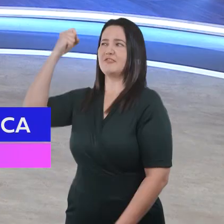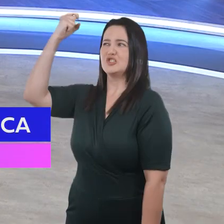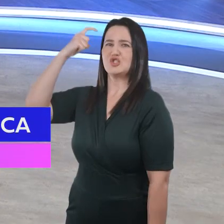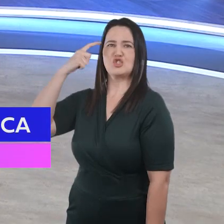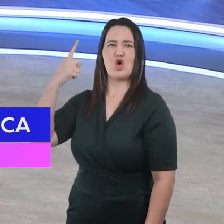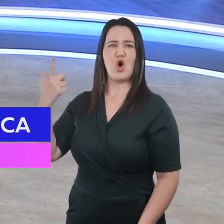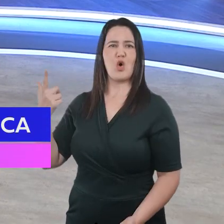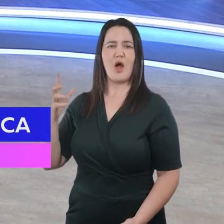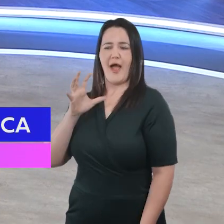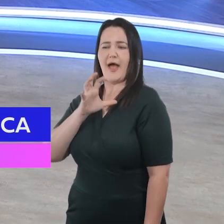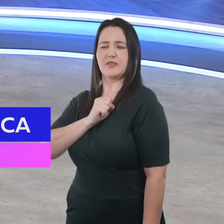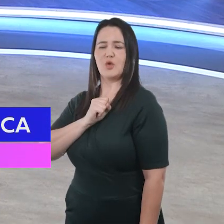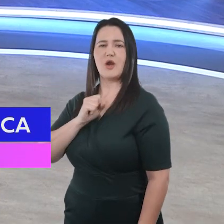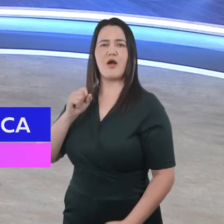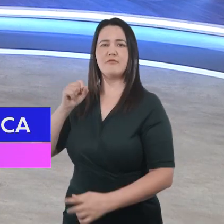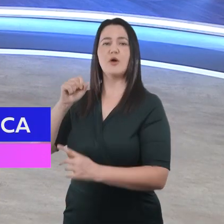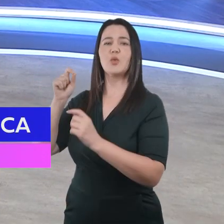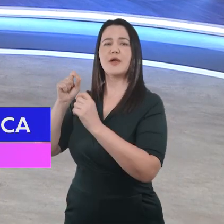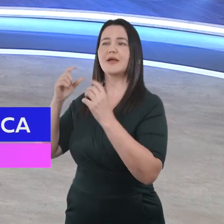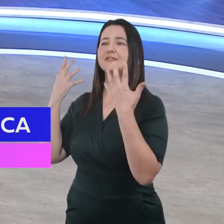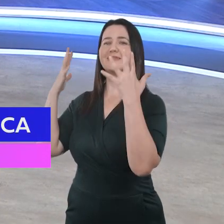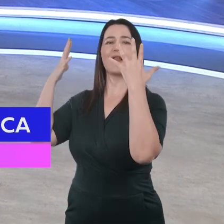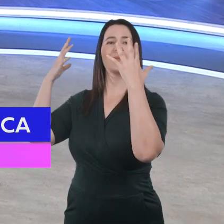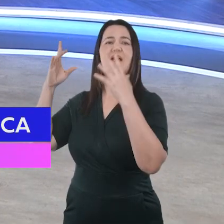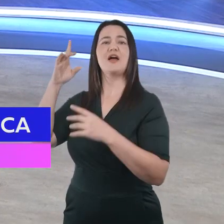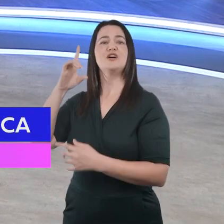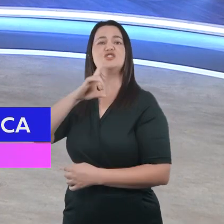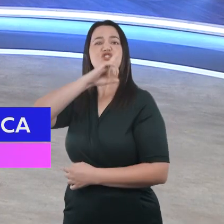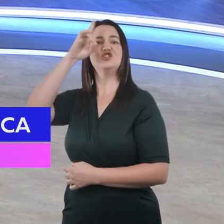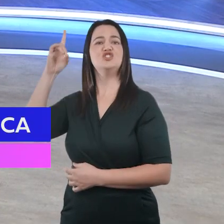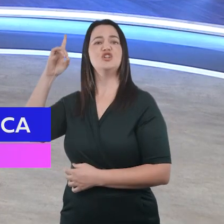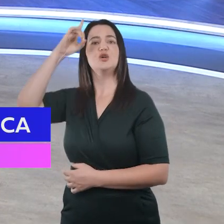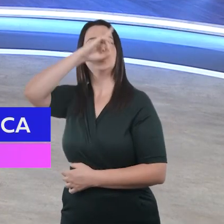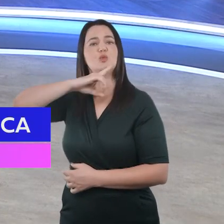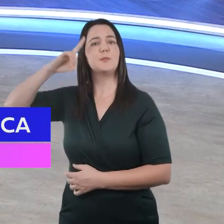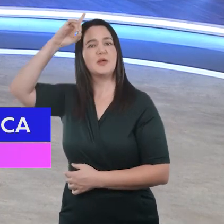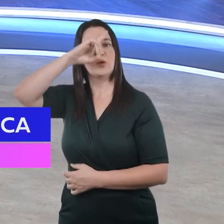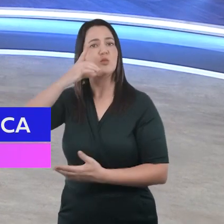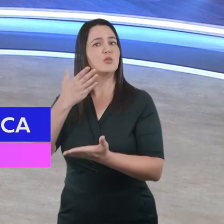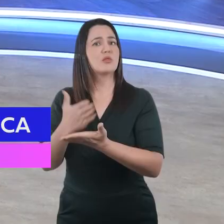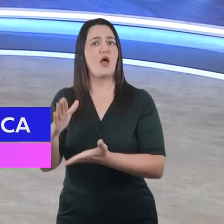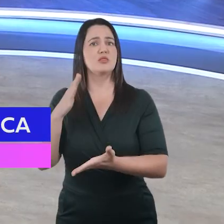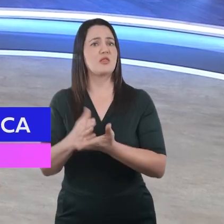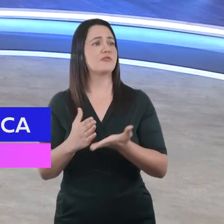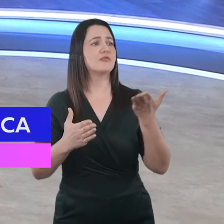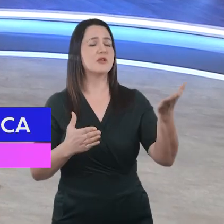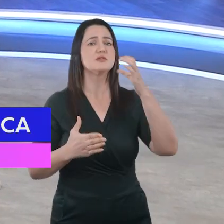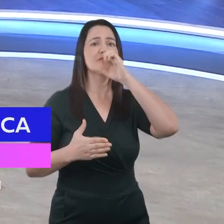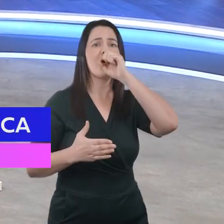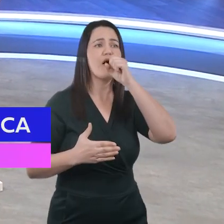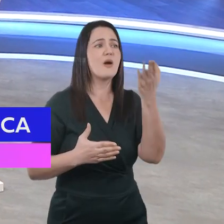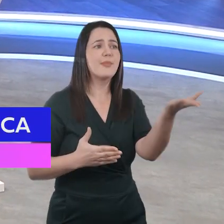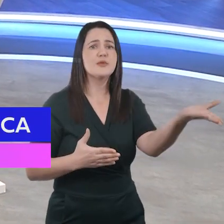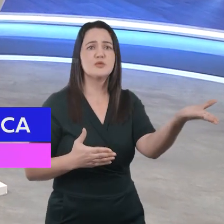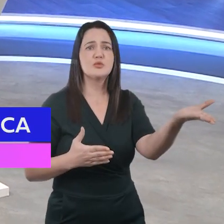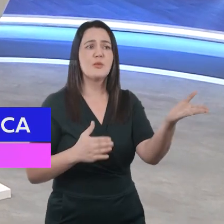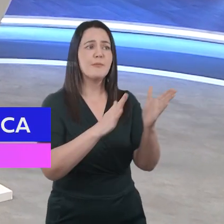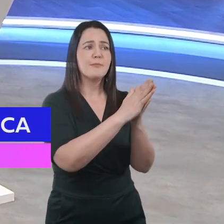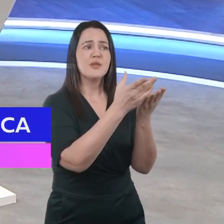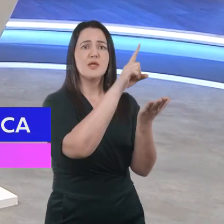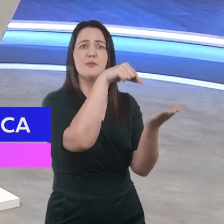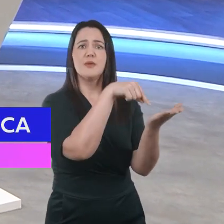que celebravam o dia de domingo, que era o dia do sol, que não tinha nada a ver com o sábado bíblico.